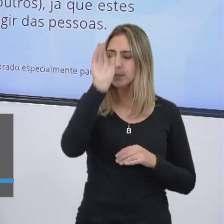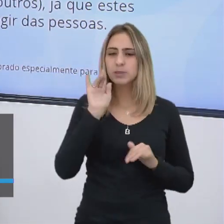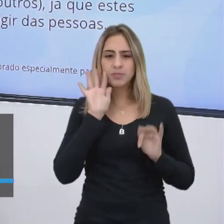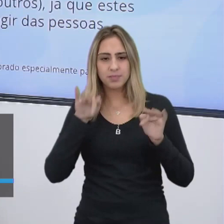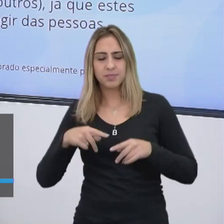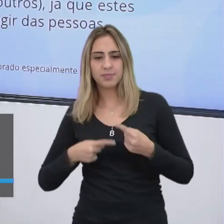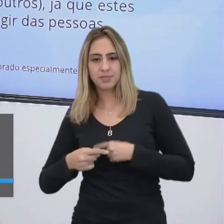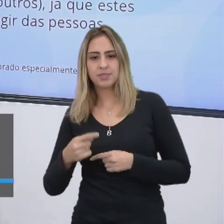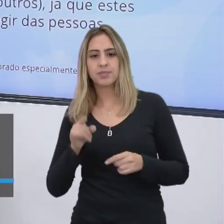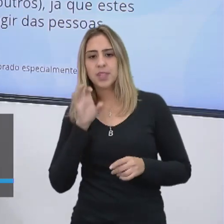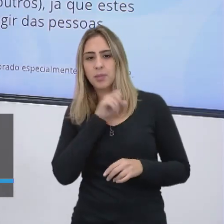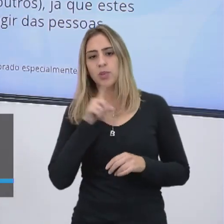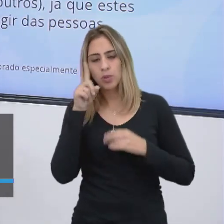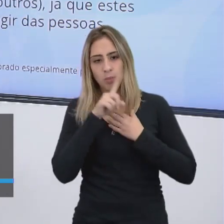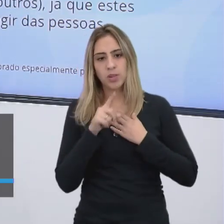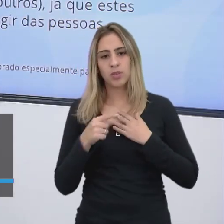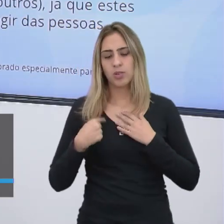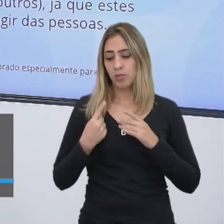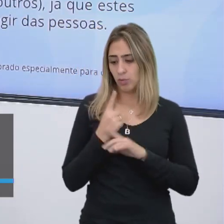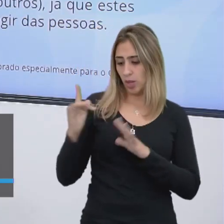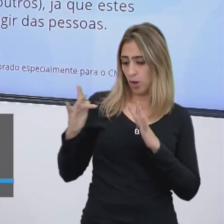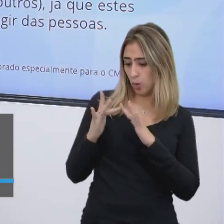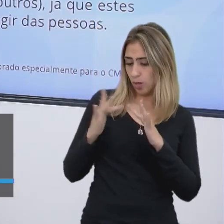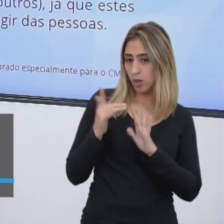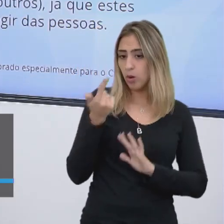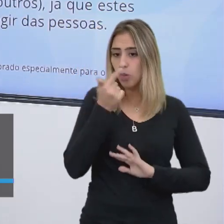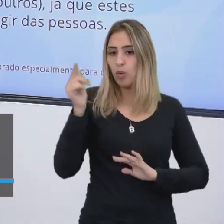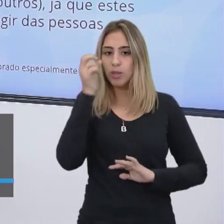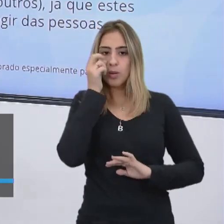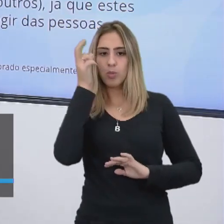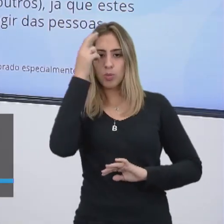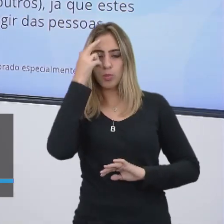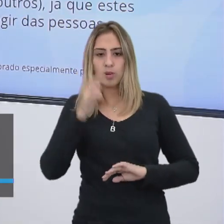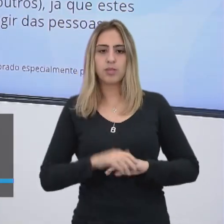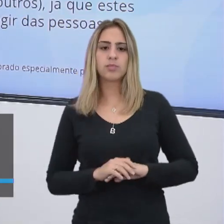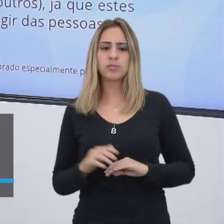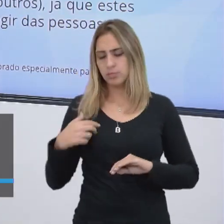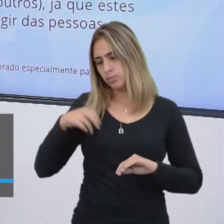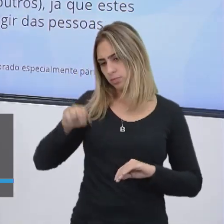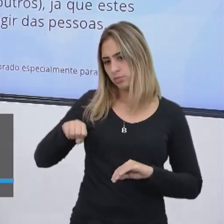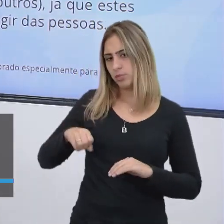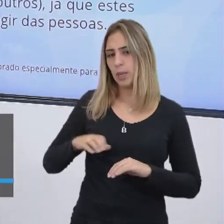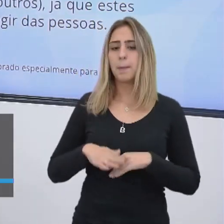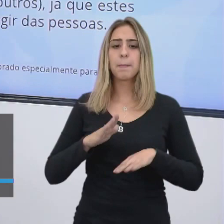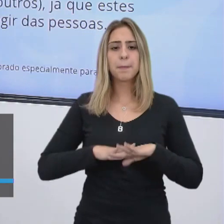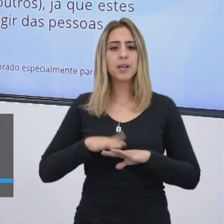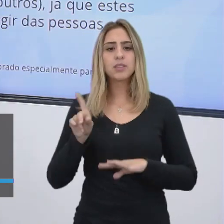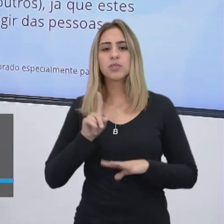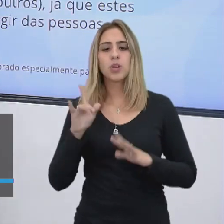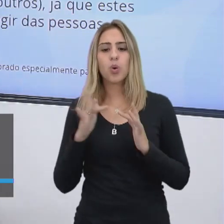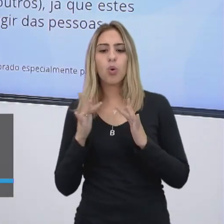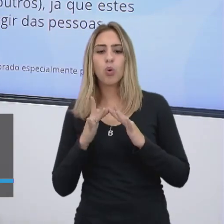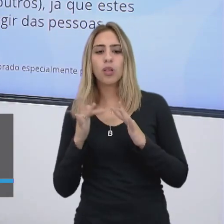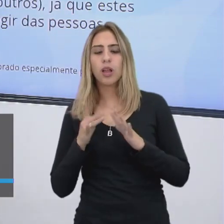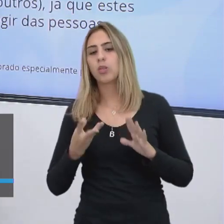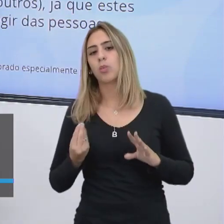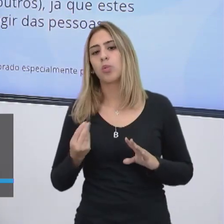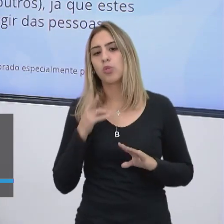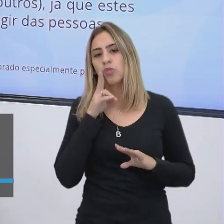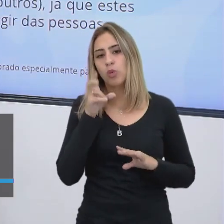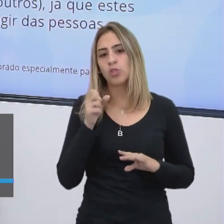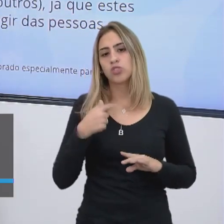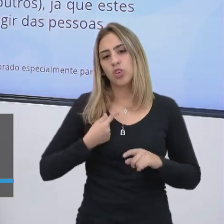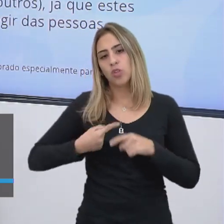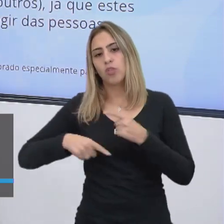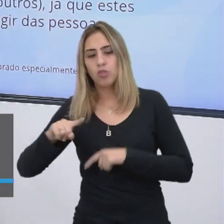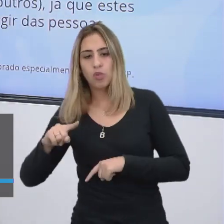semana, sábado e domingo. Eu vou entrar em contato com uma outra cultura. Eu vou. Só que não vai ser um contato contínuo. Eu vou pra